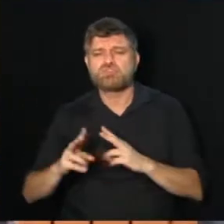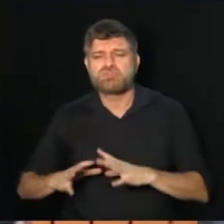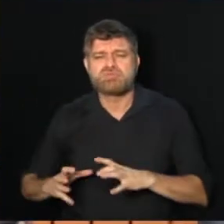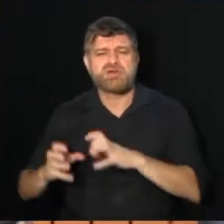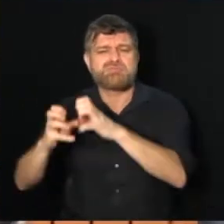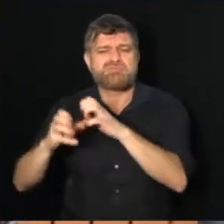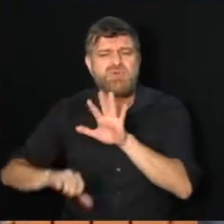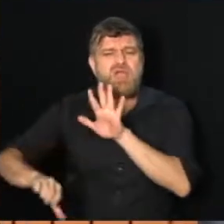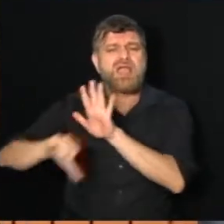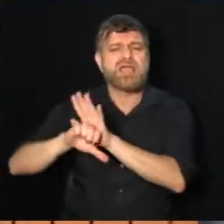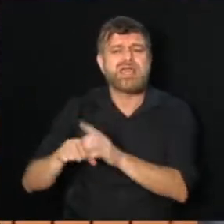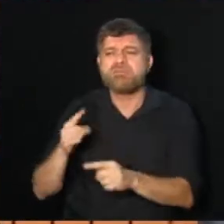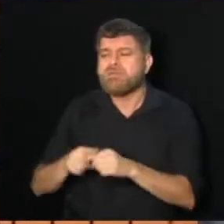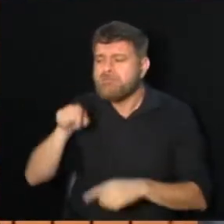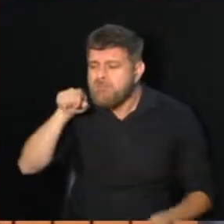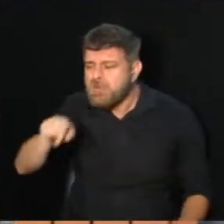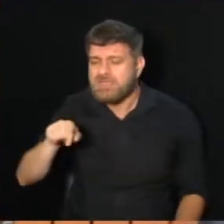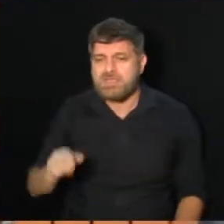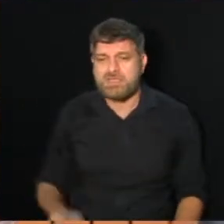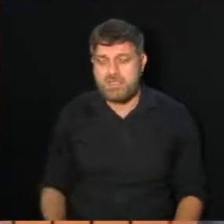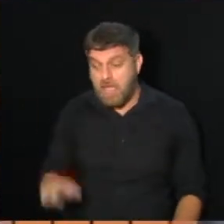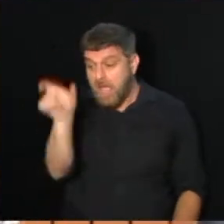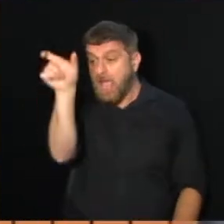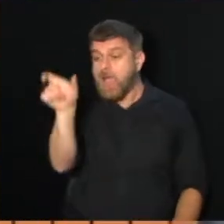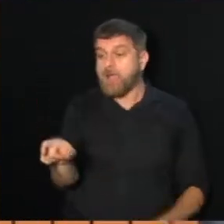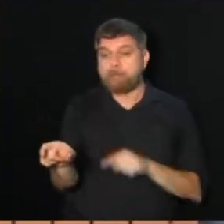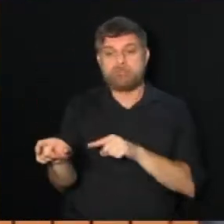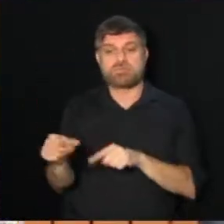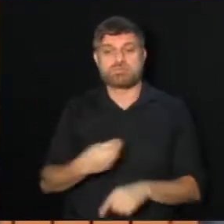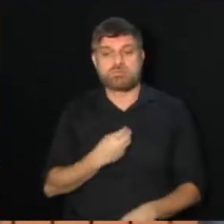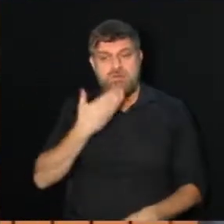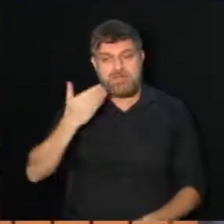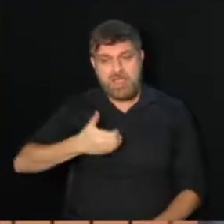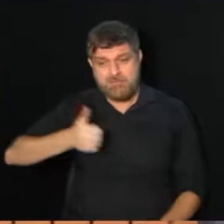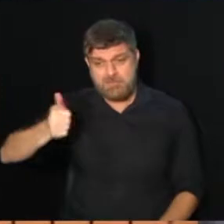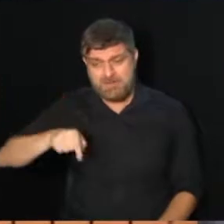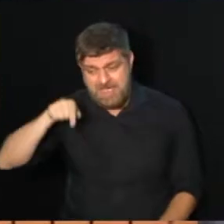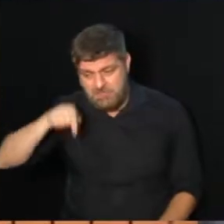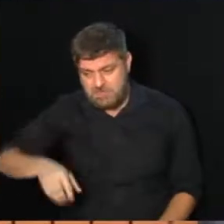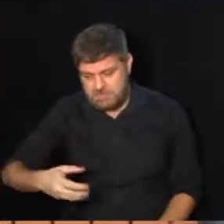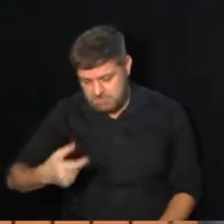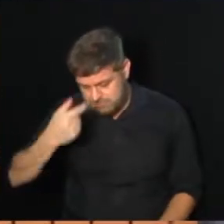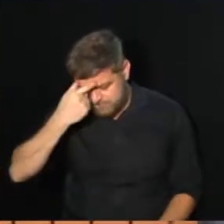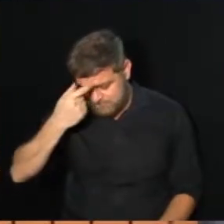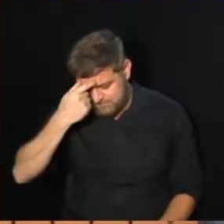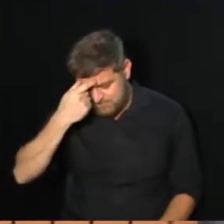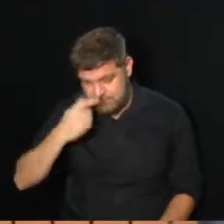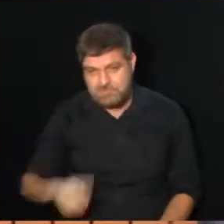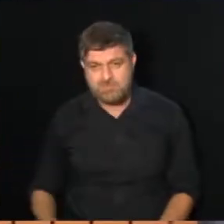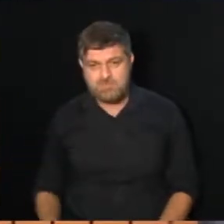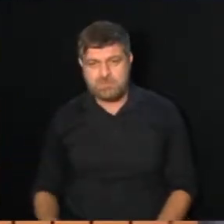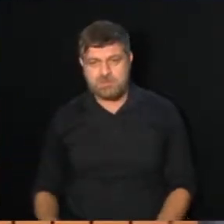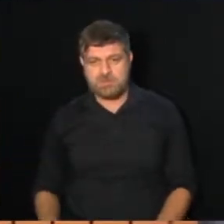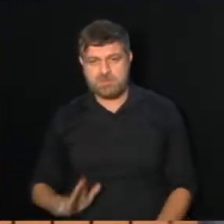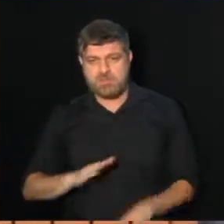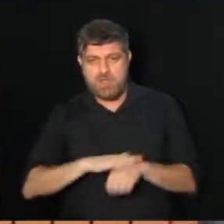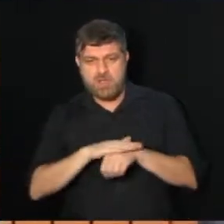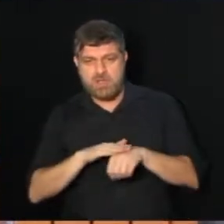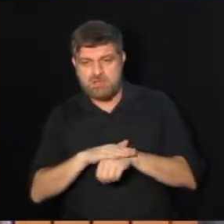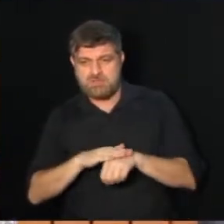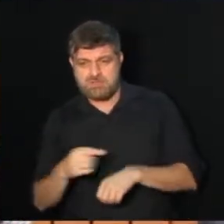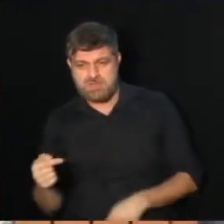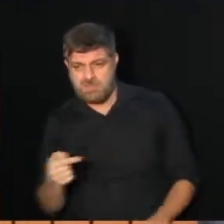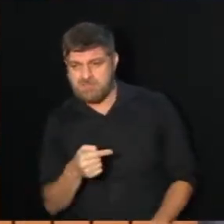tipo de conduta. É tentar melhorar o indivíduo. Porque depois dele ter... Isso não impede, como eu estava dizendo ao doutor Marcelo, isso